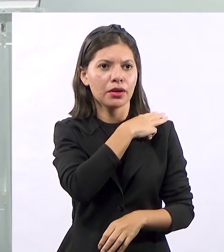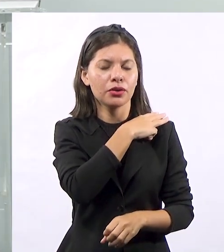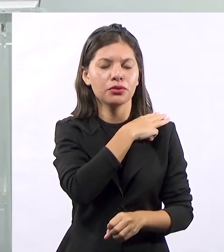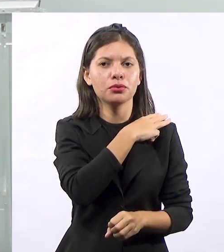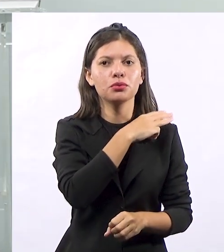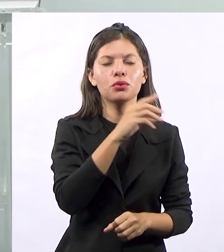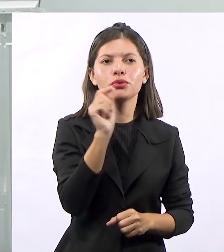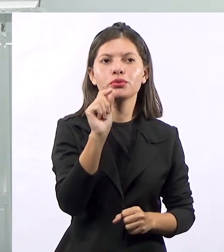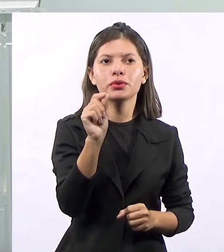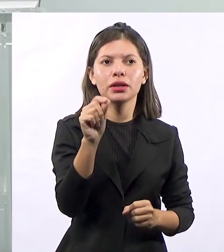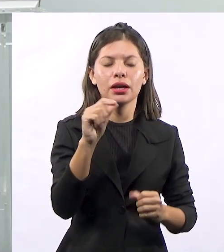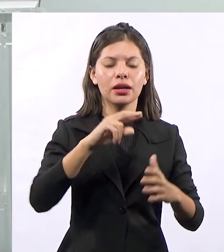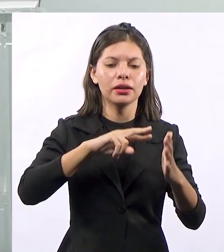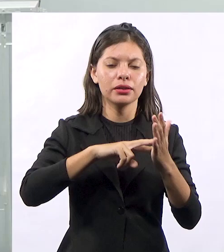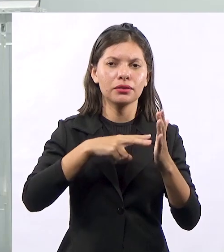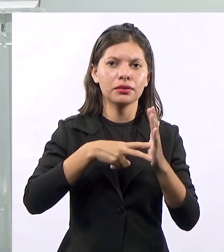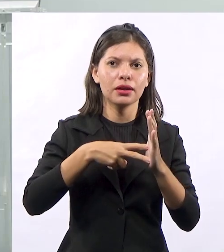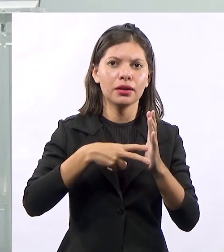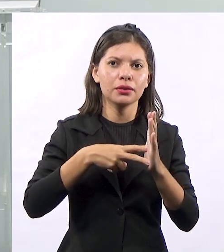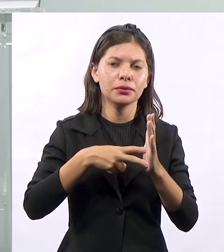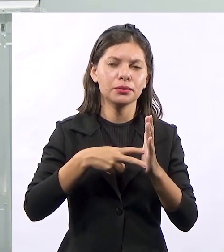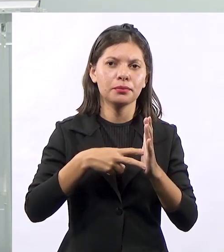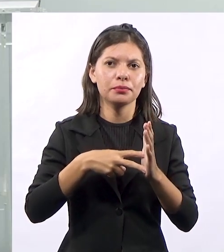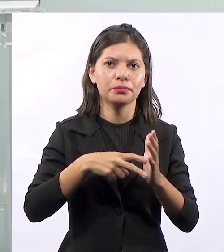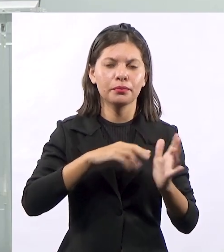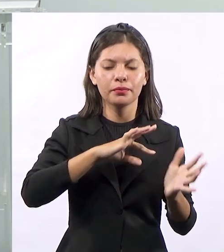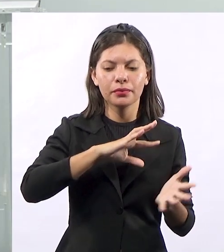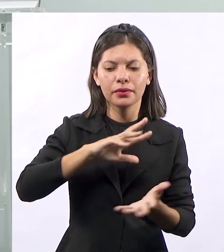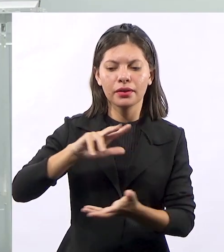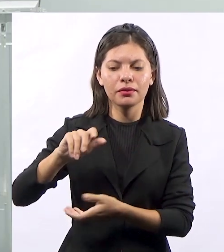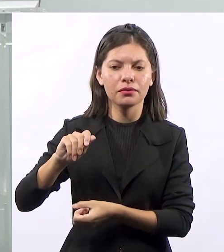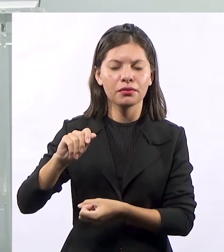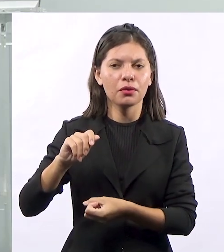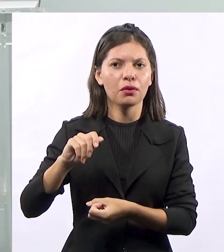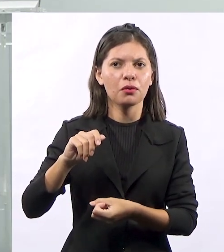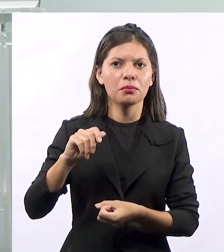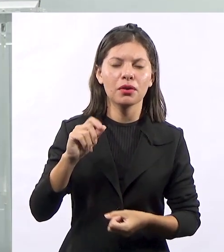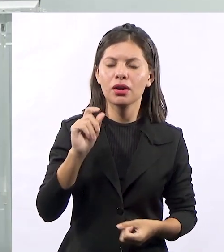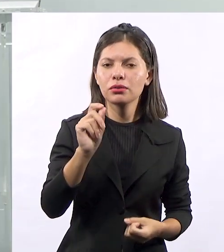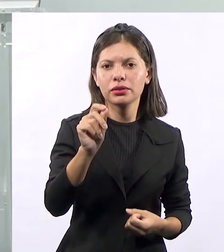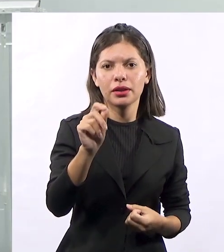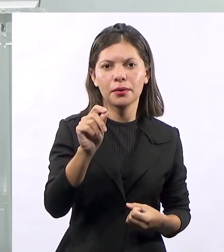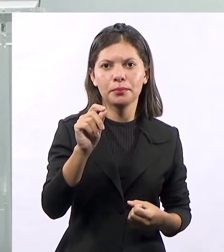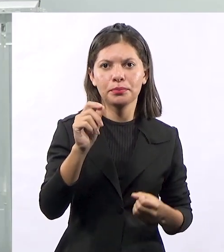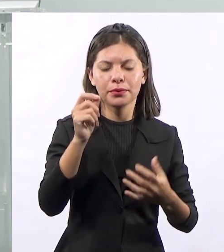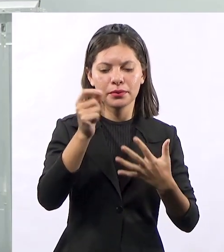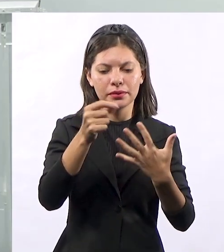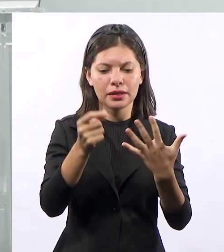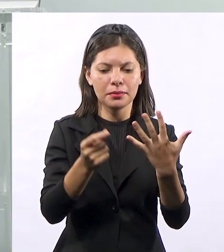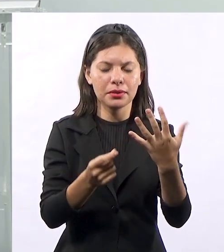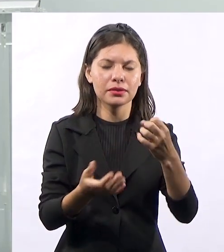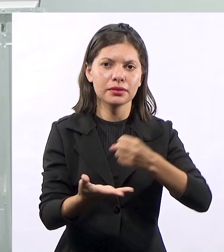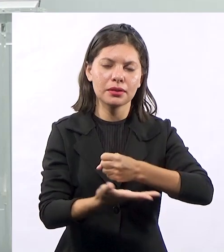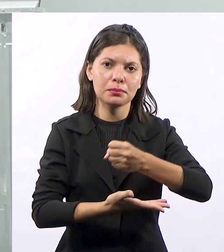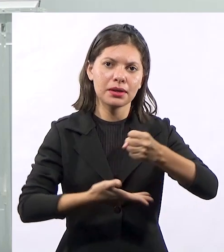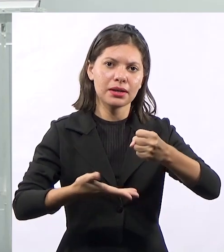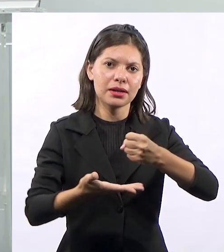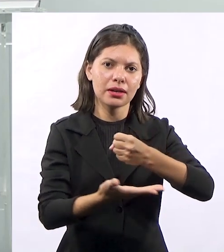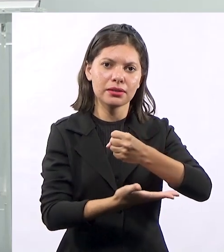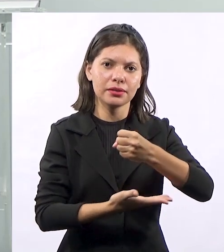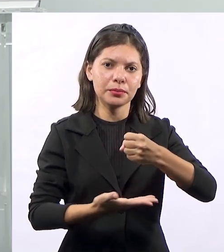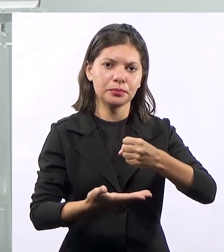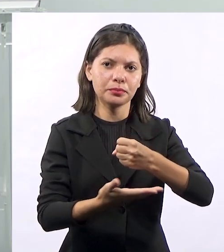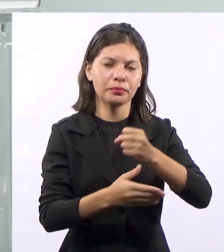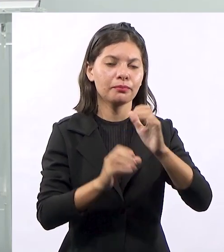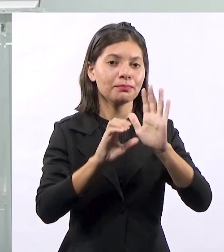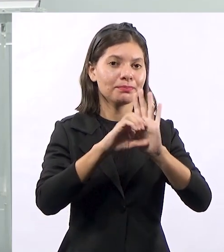o que essa reforma está trazendo. Então, os elementos que vão me dar base vão ser esses